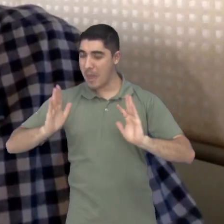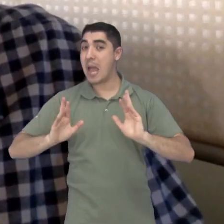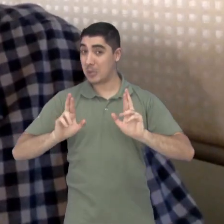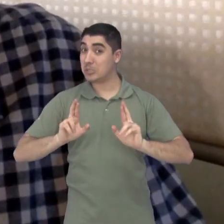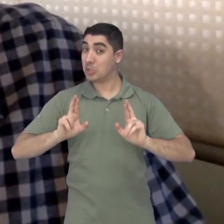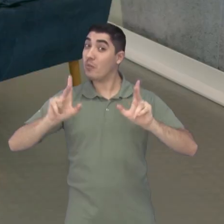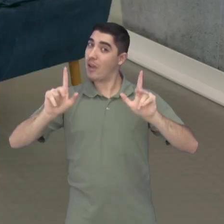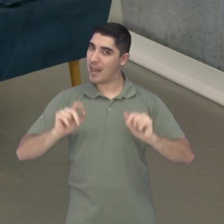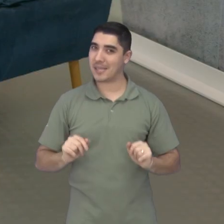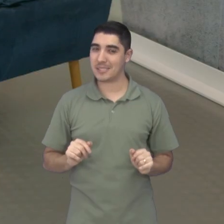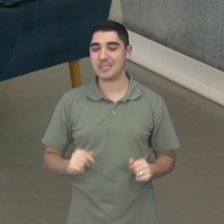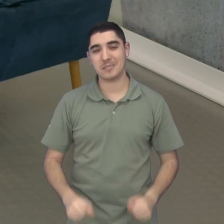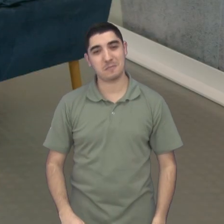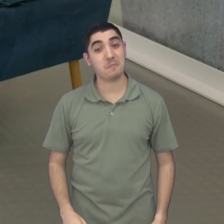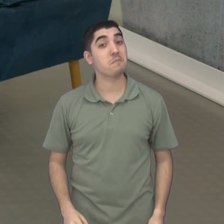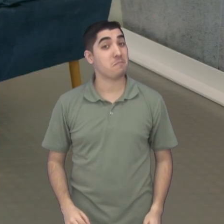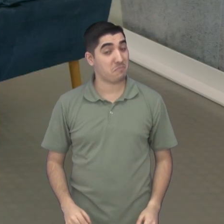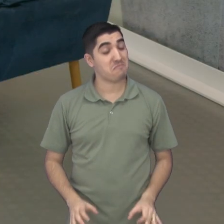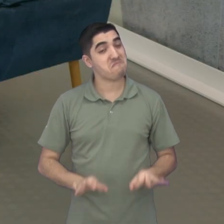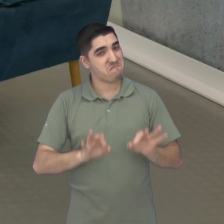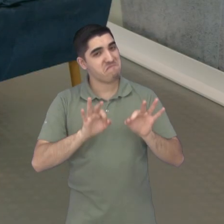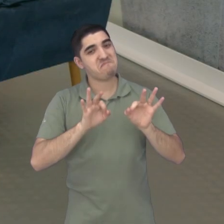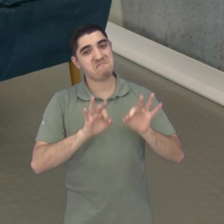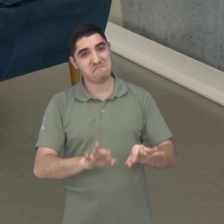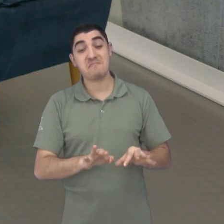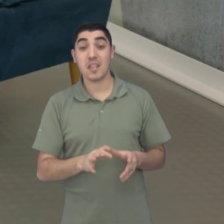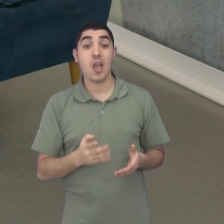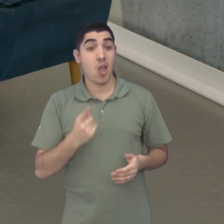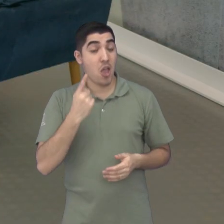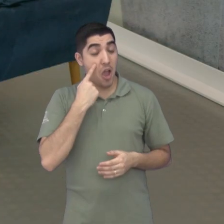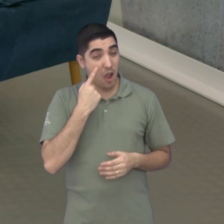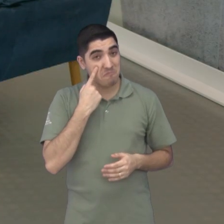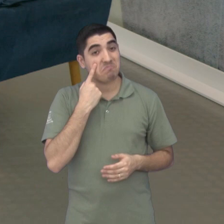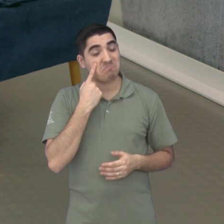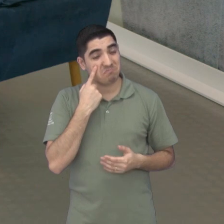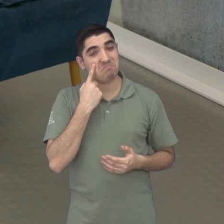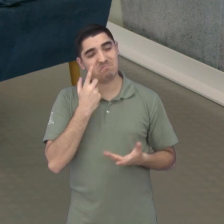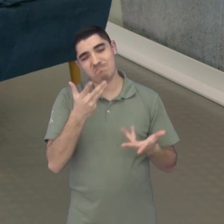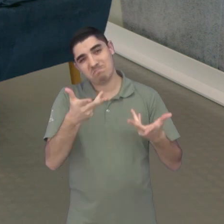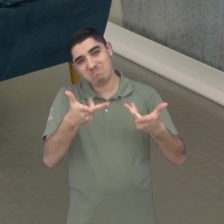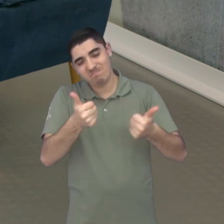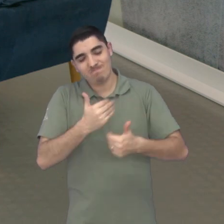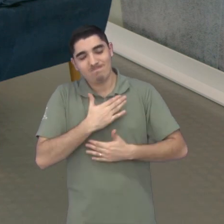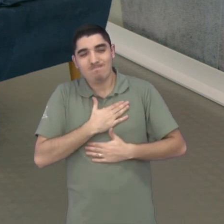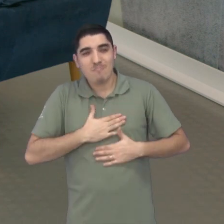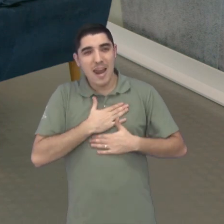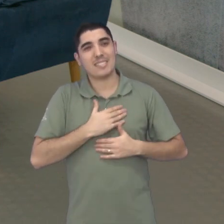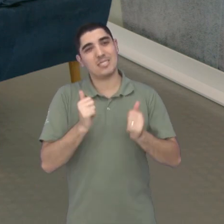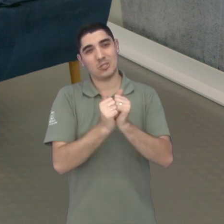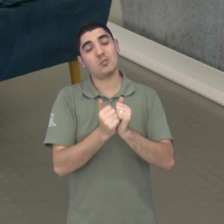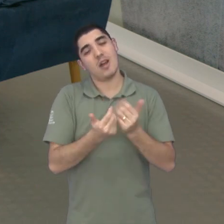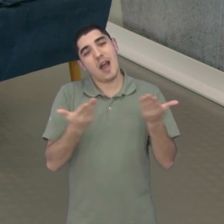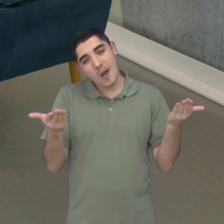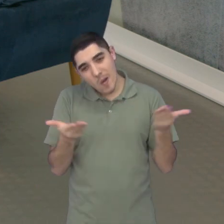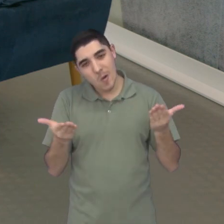mundo. Com certeza. Olha, é um prazer imenso mesmo. A gente vai se